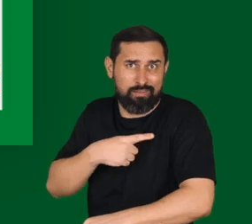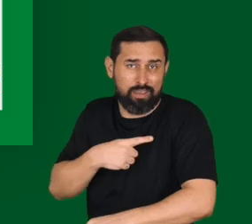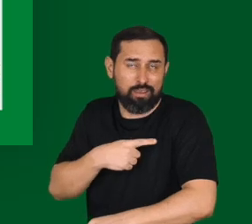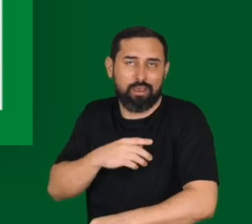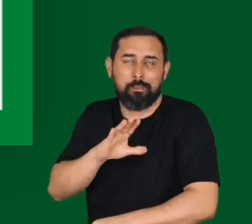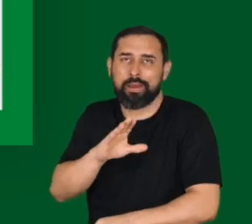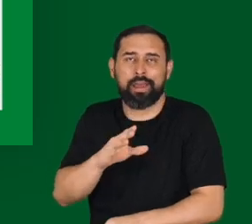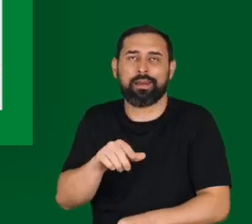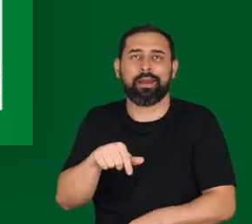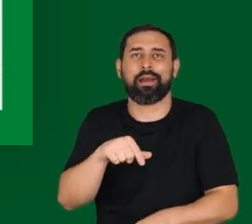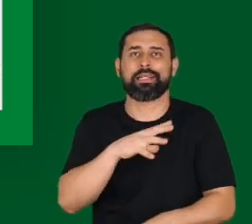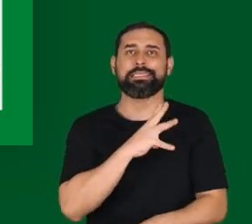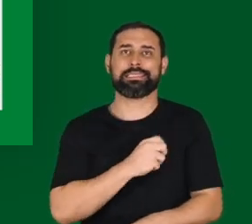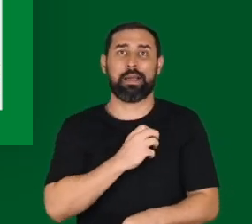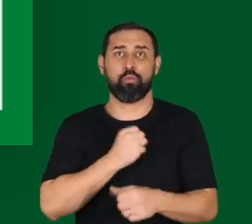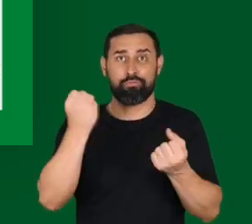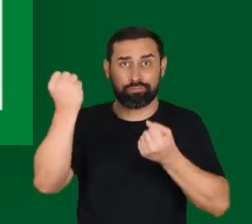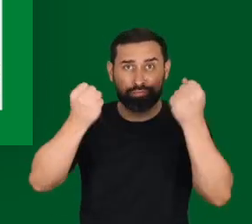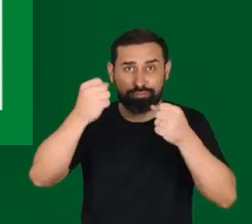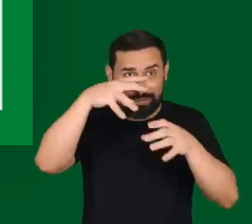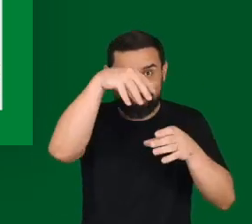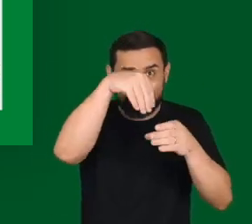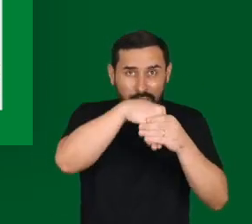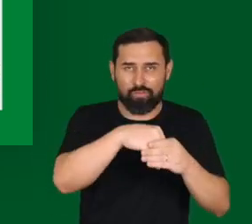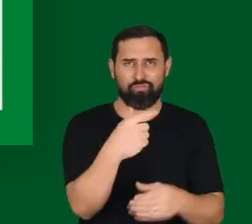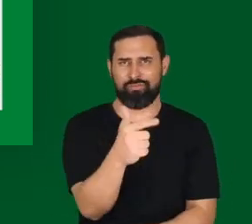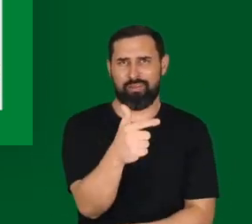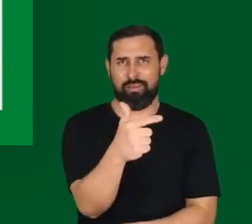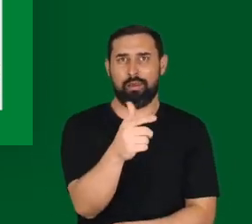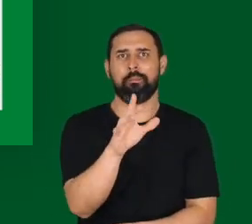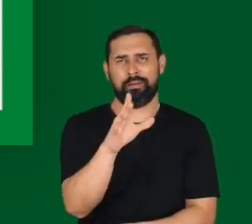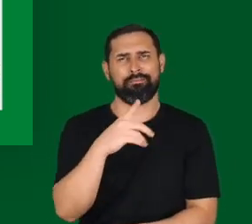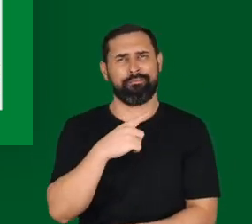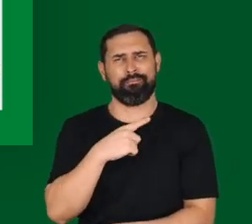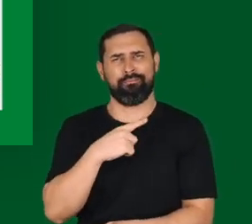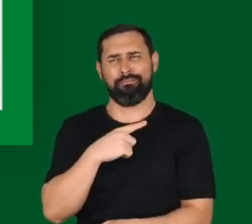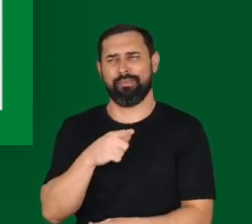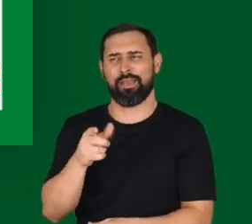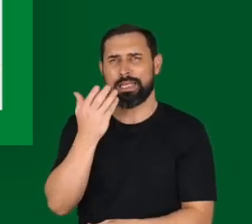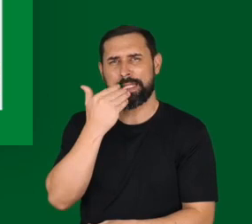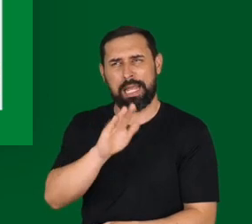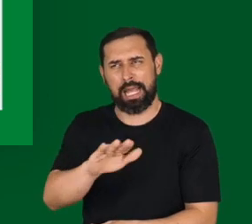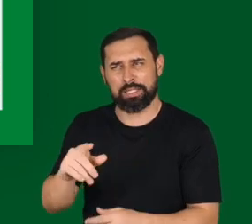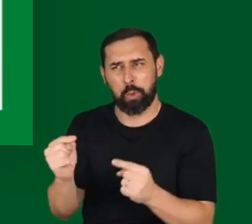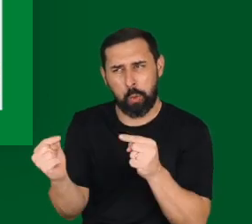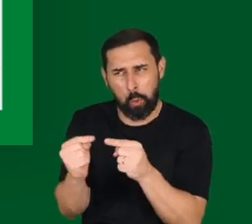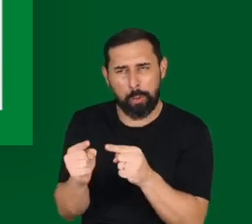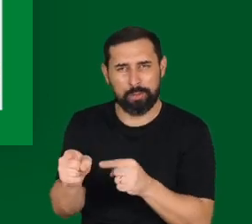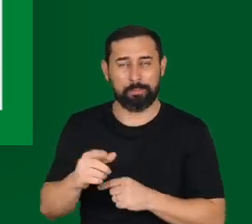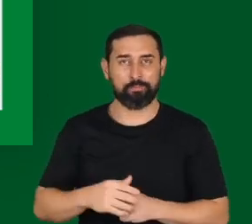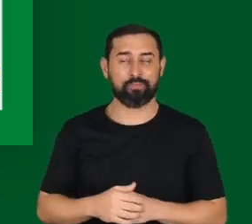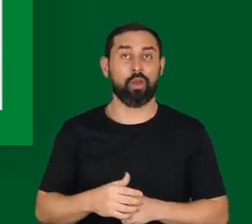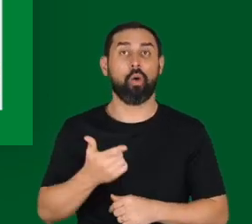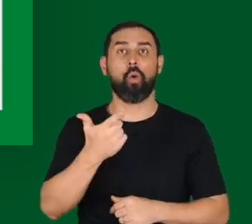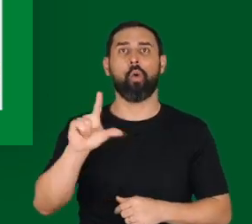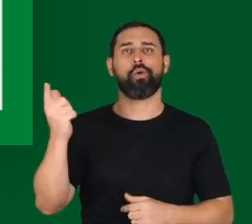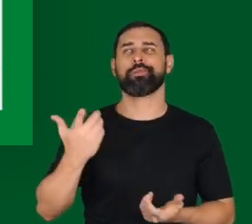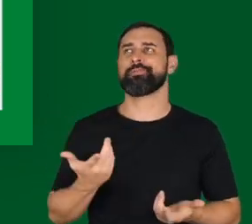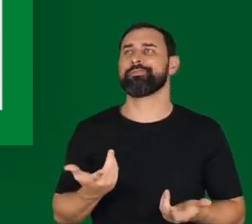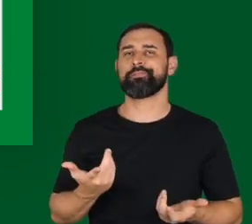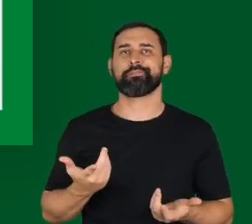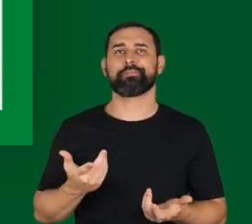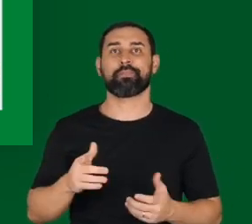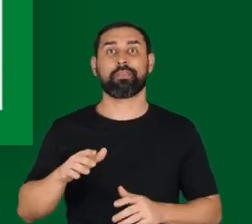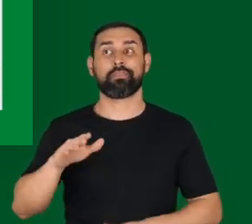de Brasília, a gente ainda não tem disponível nas viaturas, mas existe esse torniquete pediátrico. Preenchimento de ferida também, né? Então,